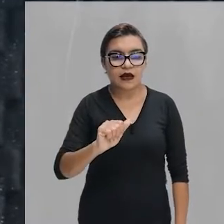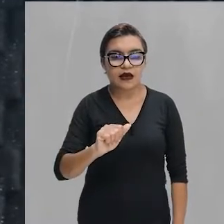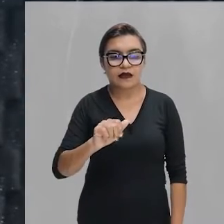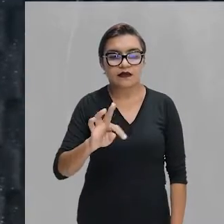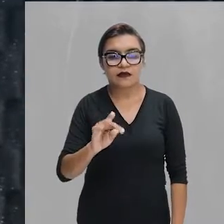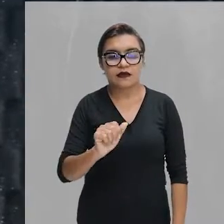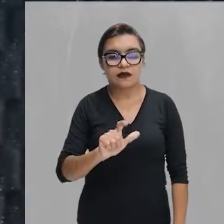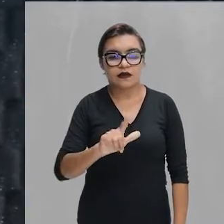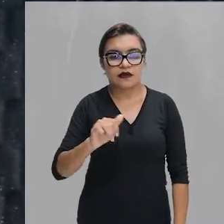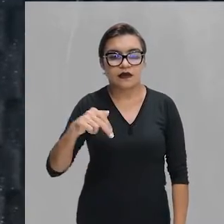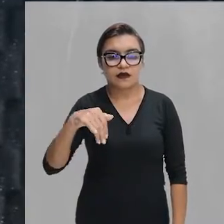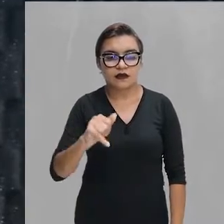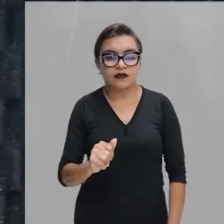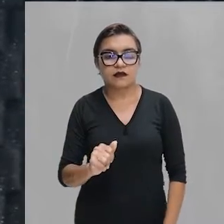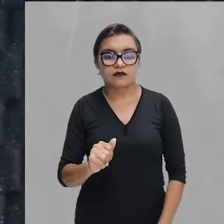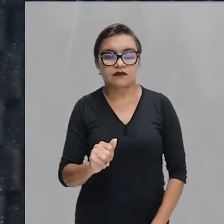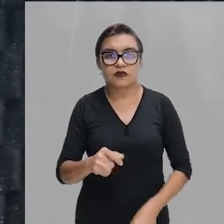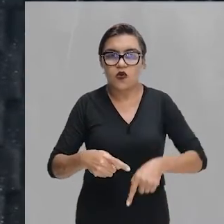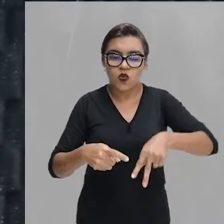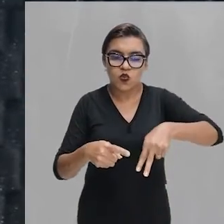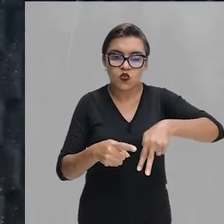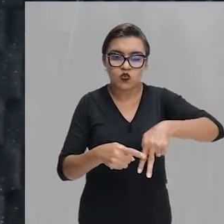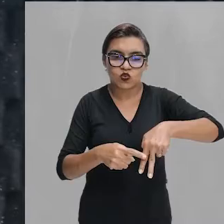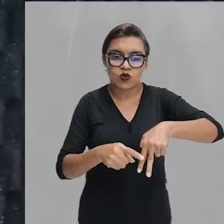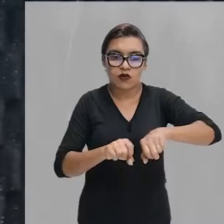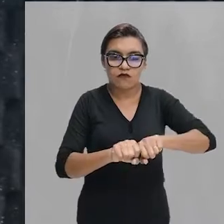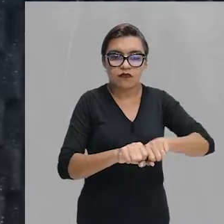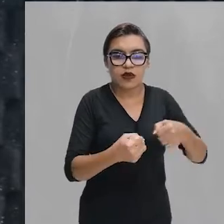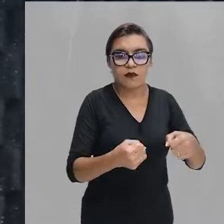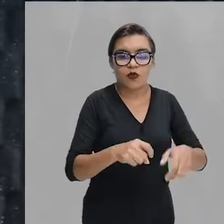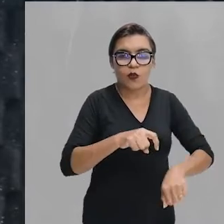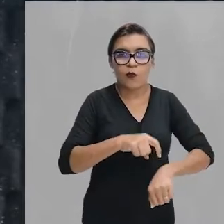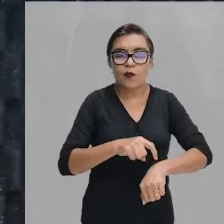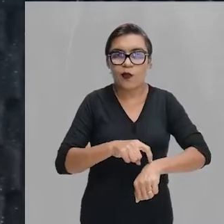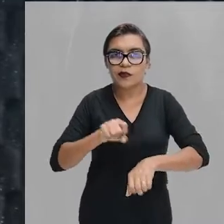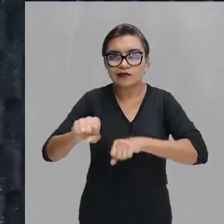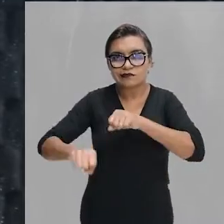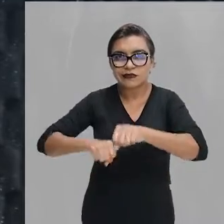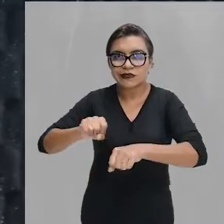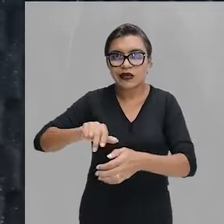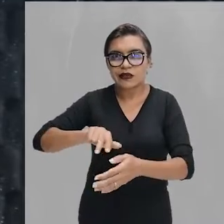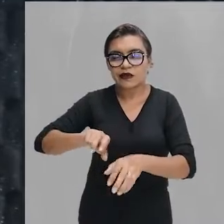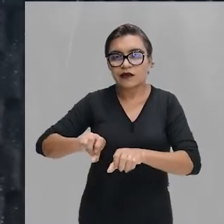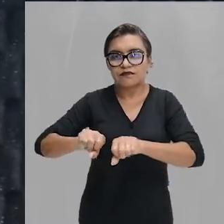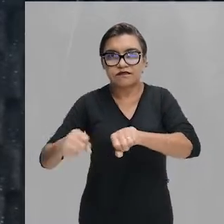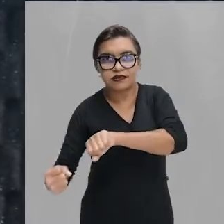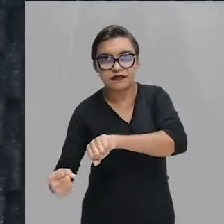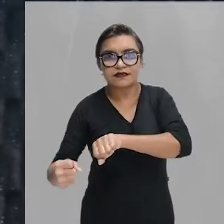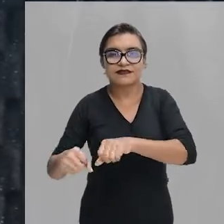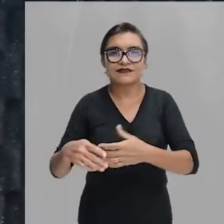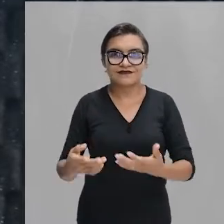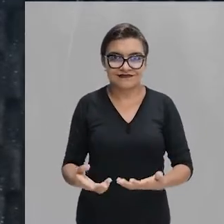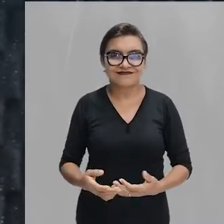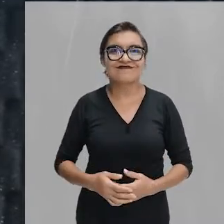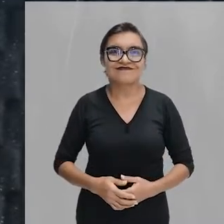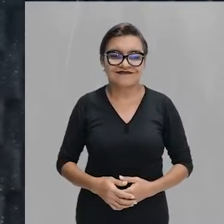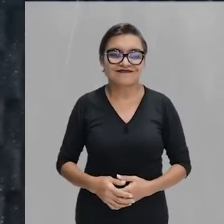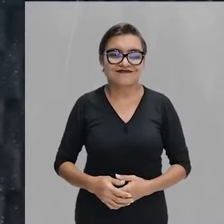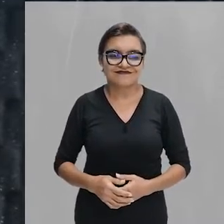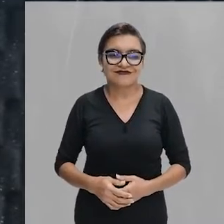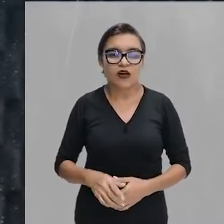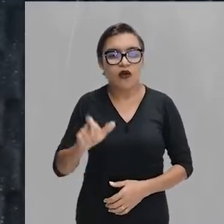se rompió la rodilla cuando se cayó de la bici. Catalina quebrou o joelho quando caiu